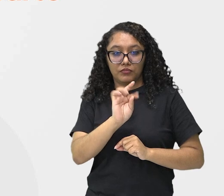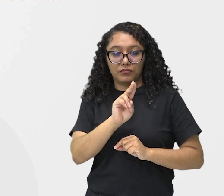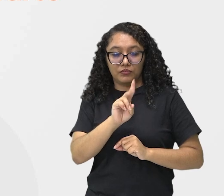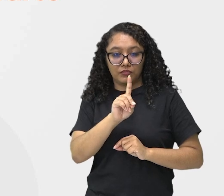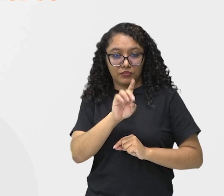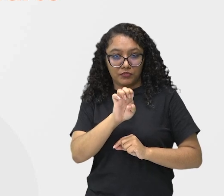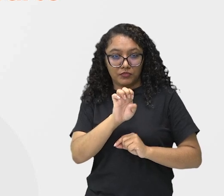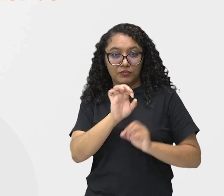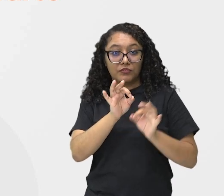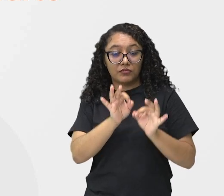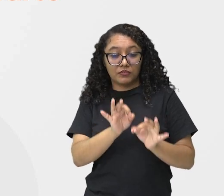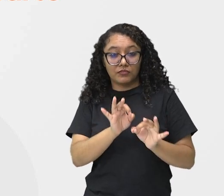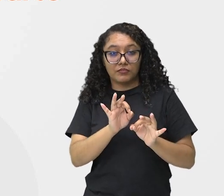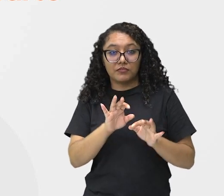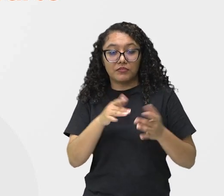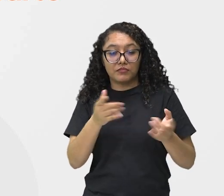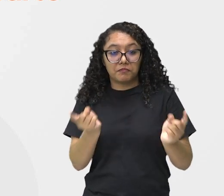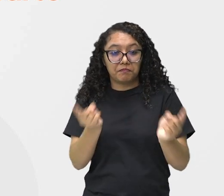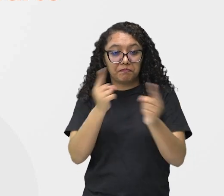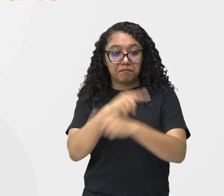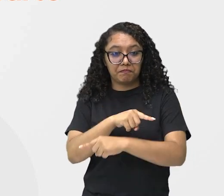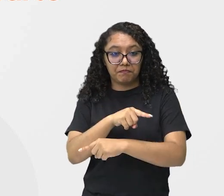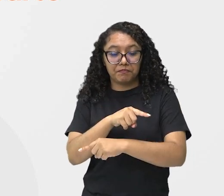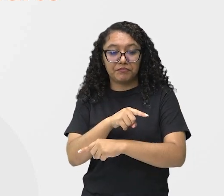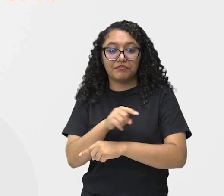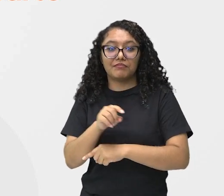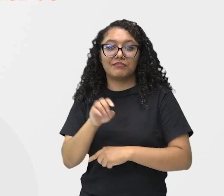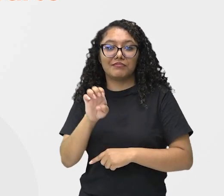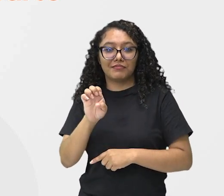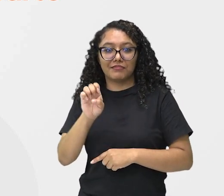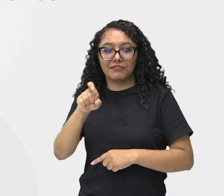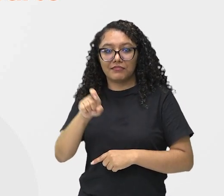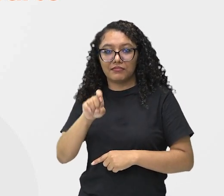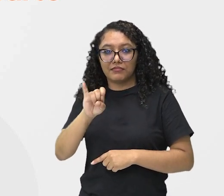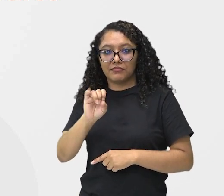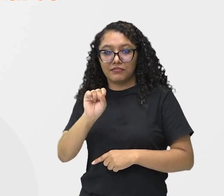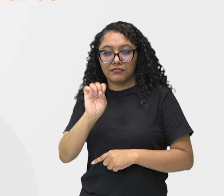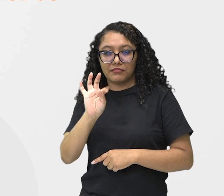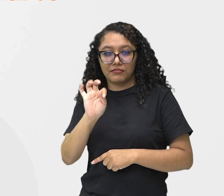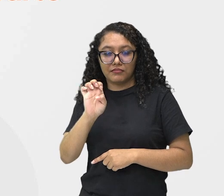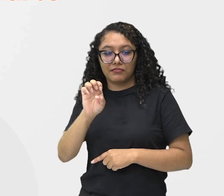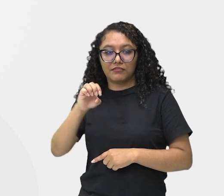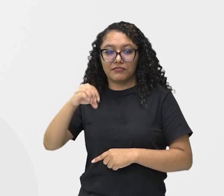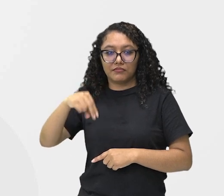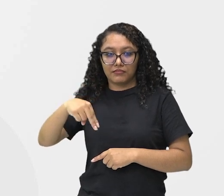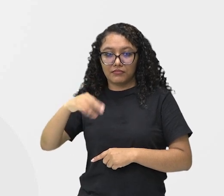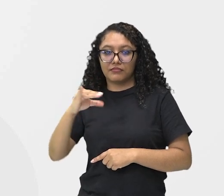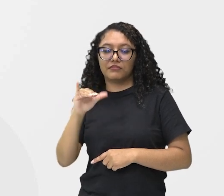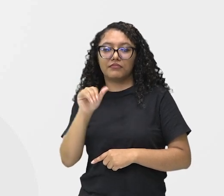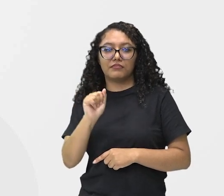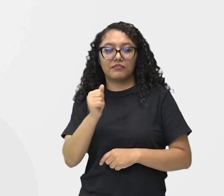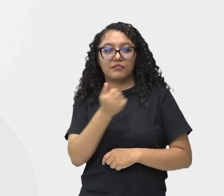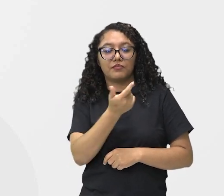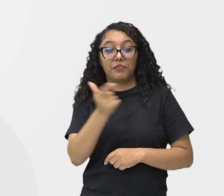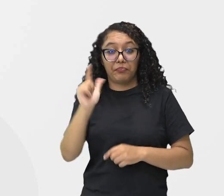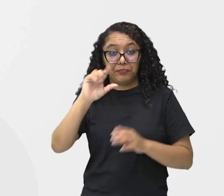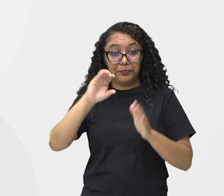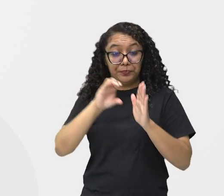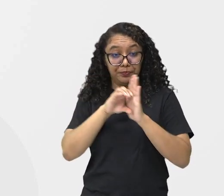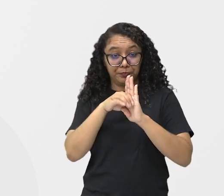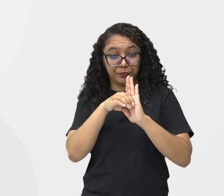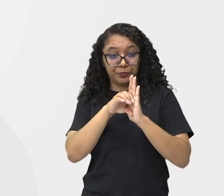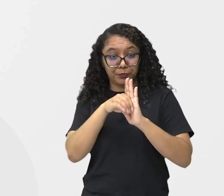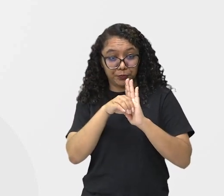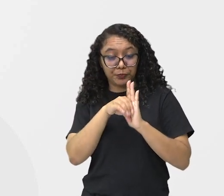uma oposição à existência. Temos também um outro conceito que vai